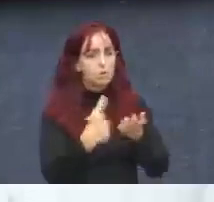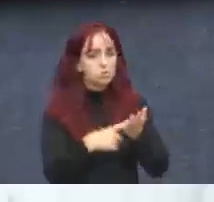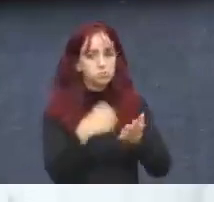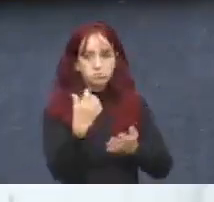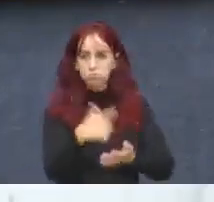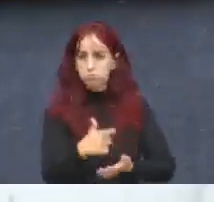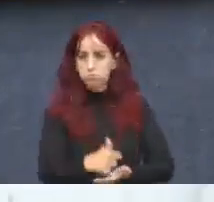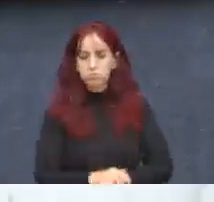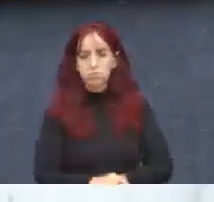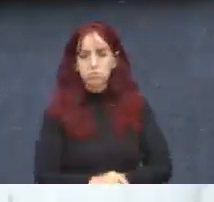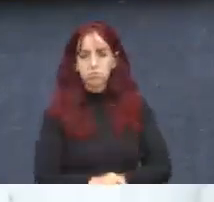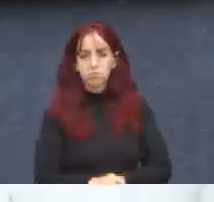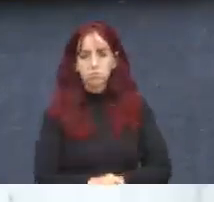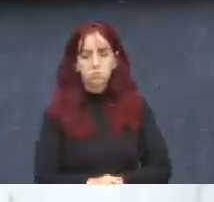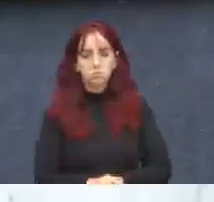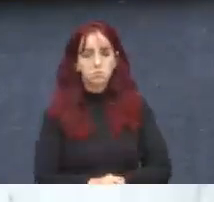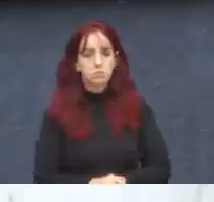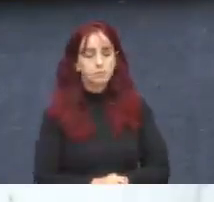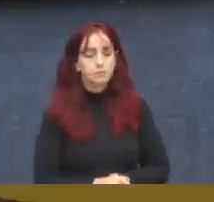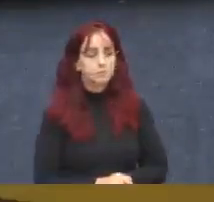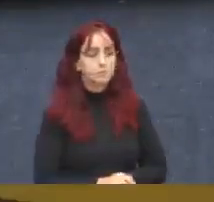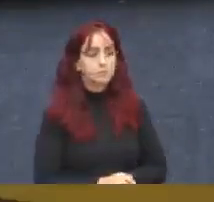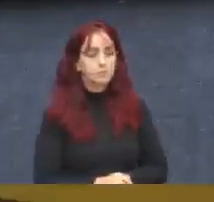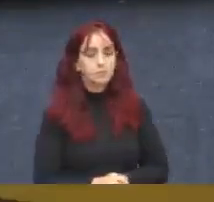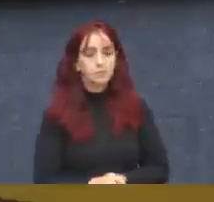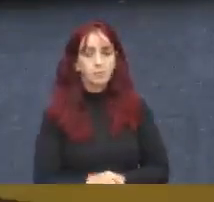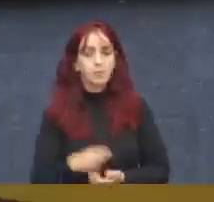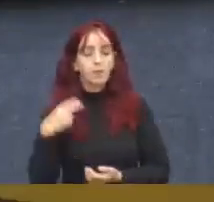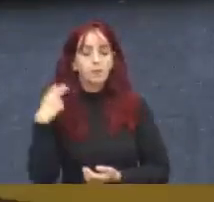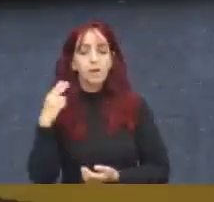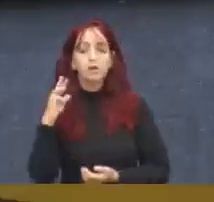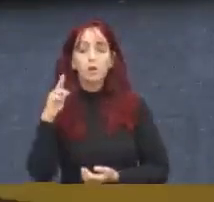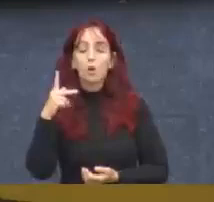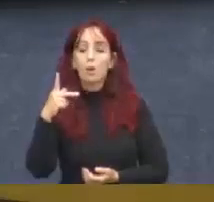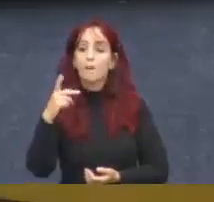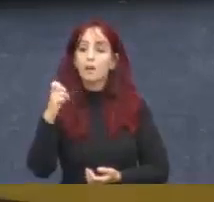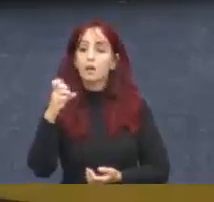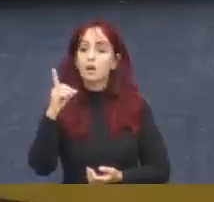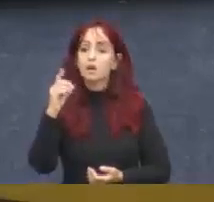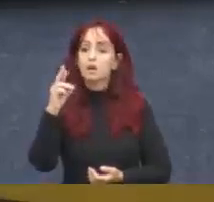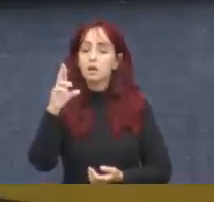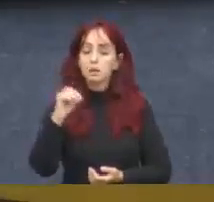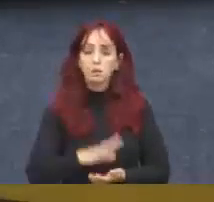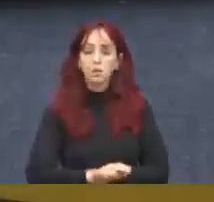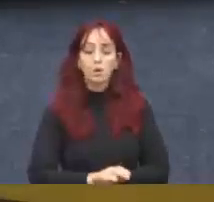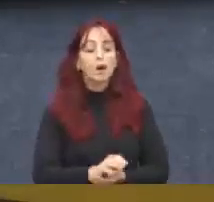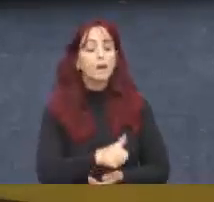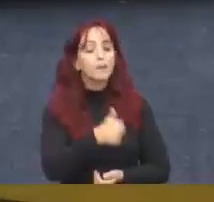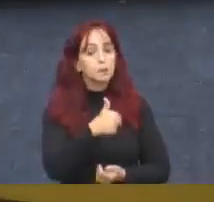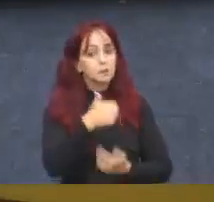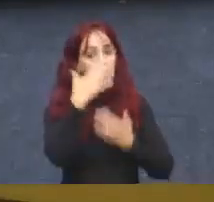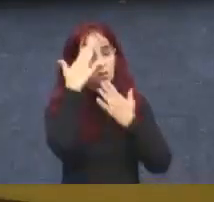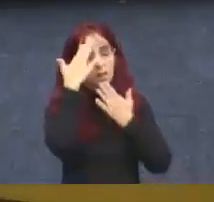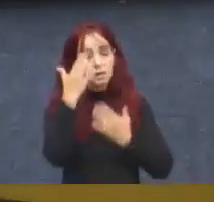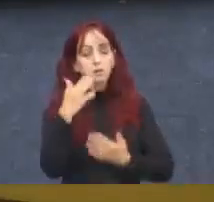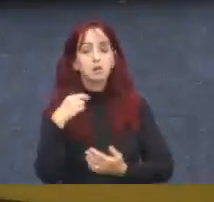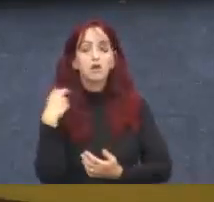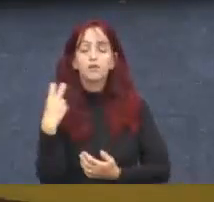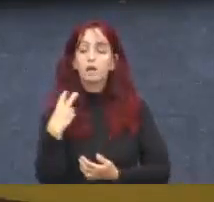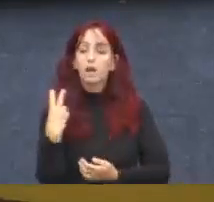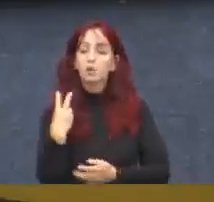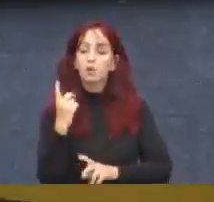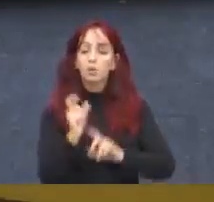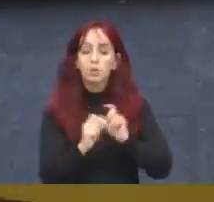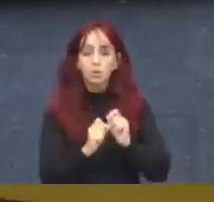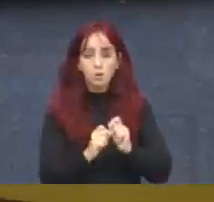Para declarar voto, vereador Pedro Patrus. Presidente, primeiro, agradecer às vereadoras e vereadores que